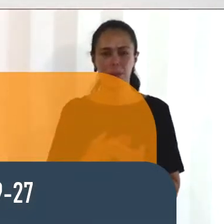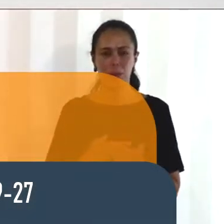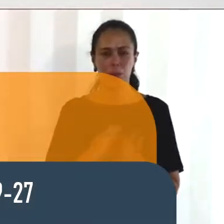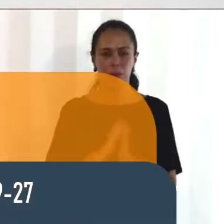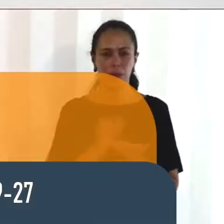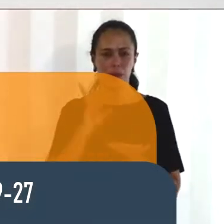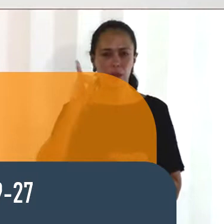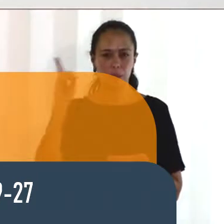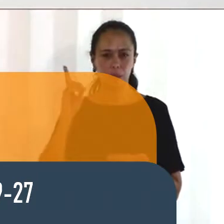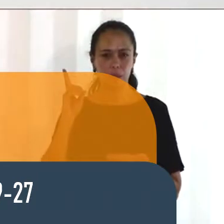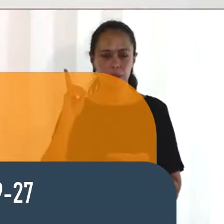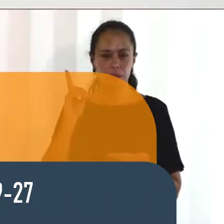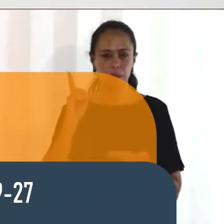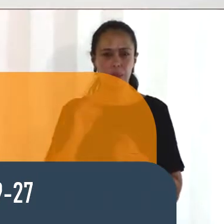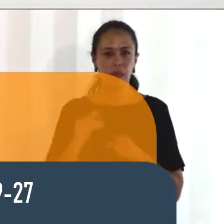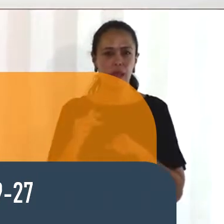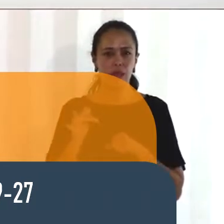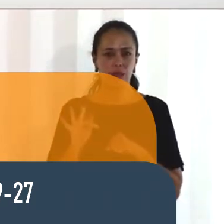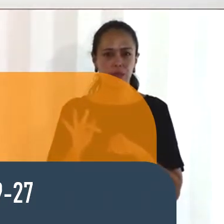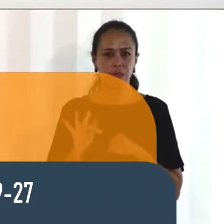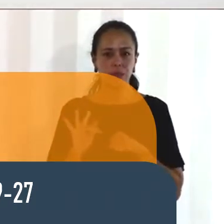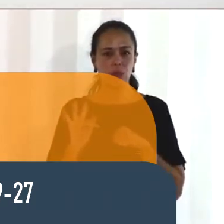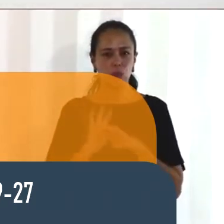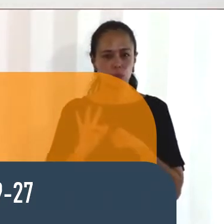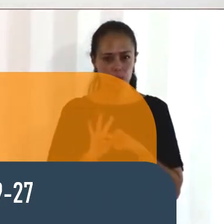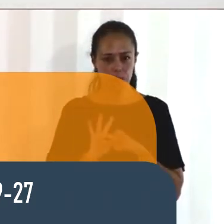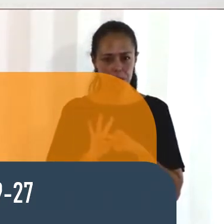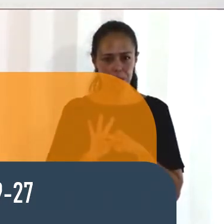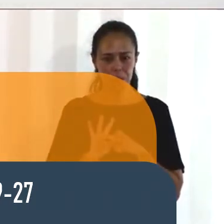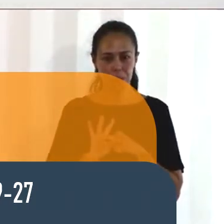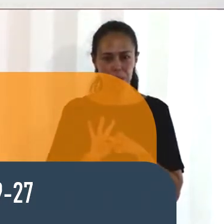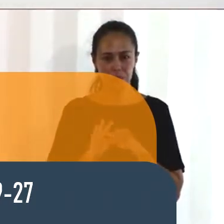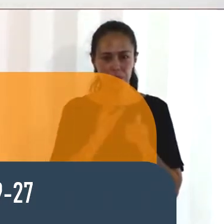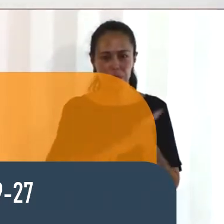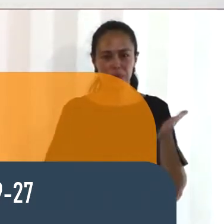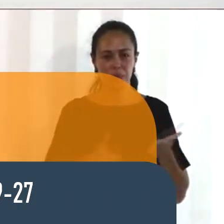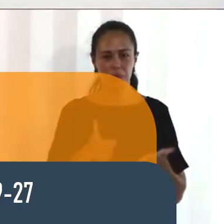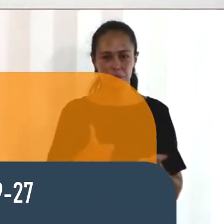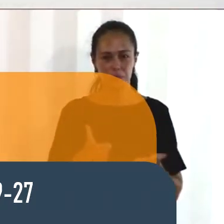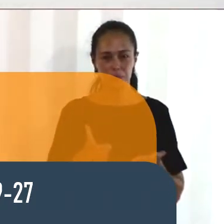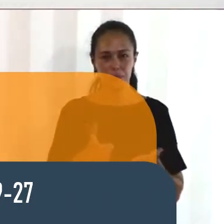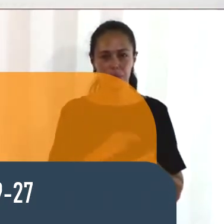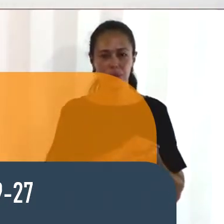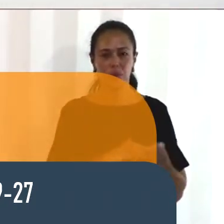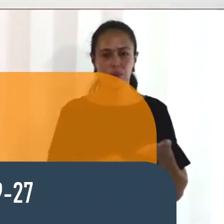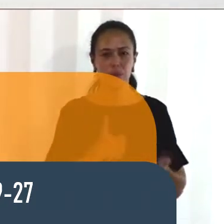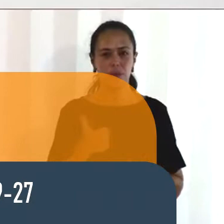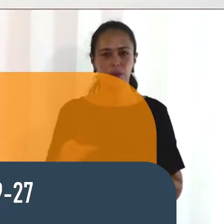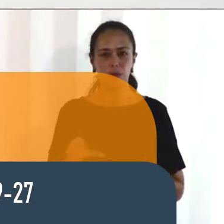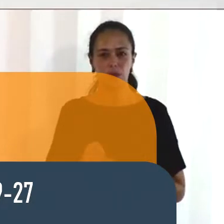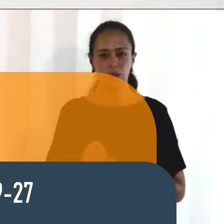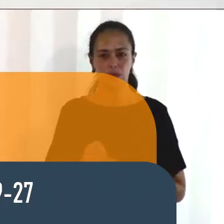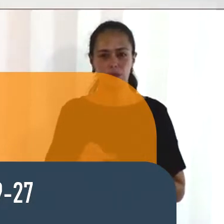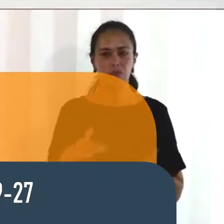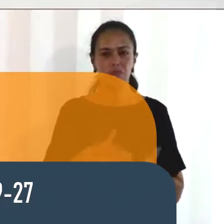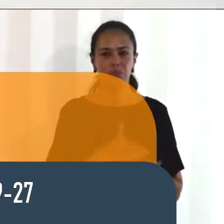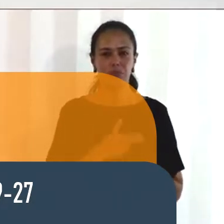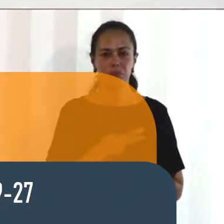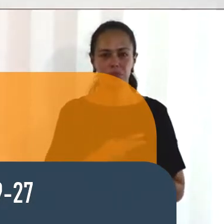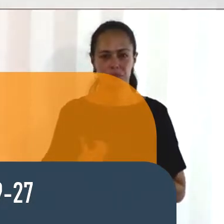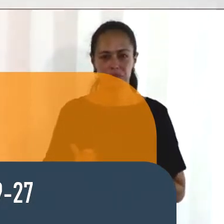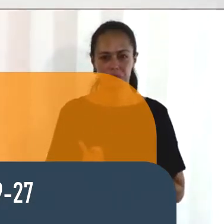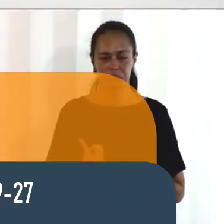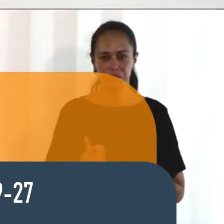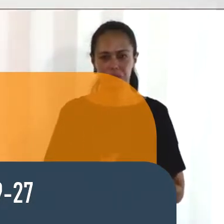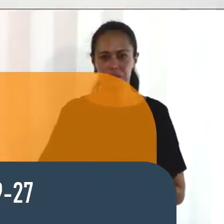escrituras em Tiago, capítulo 1, os versículos 19 a